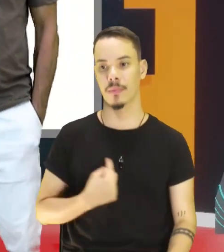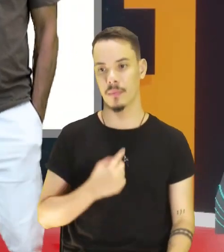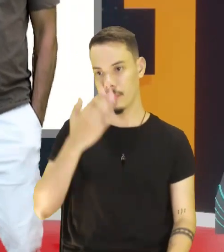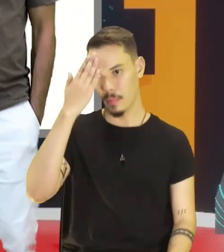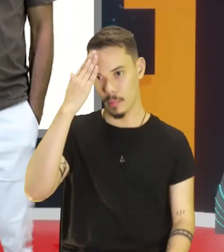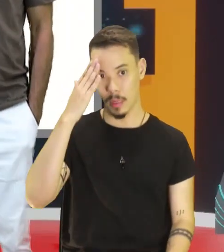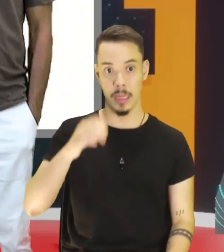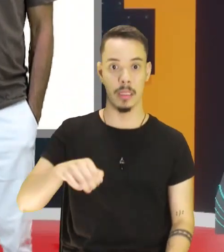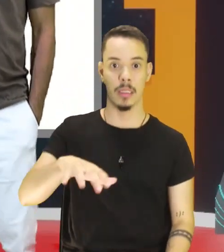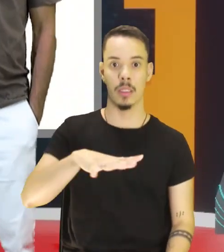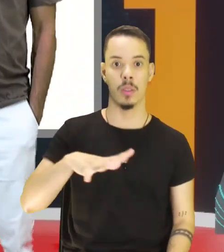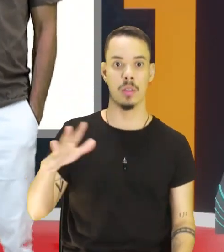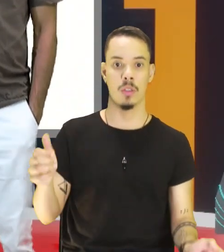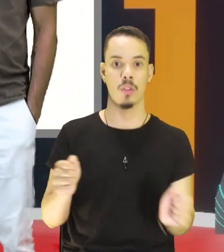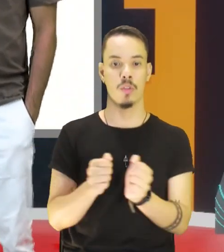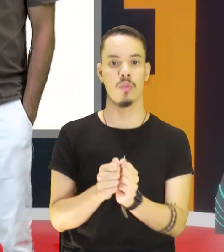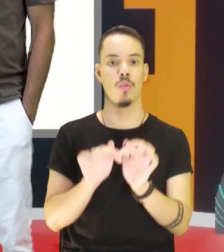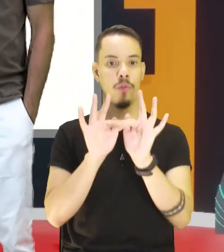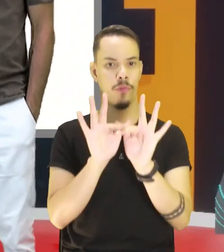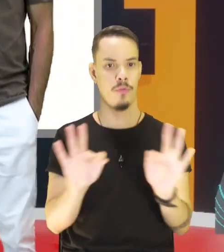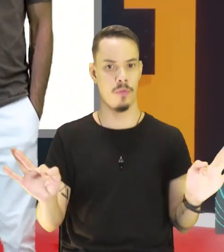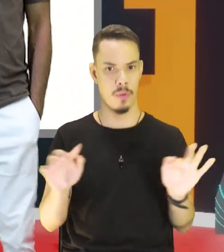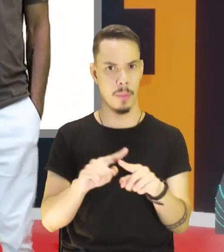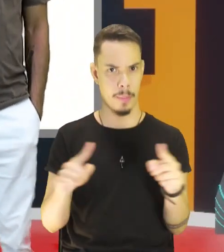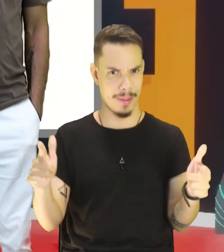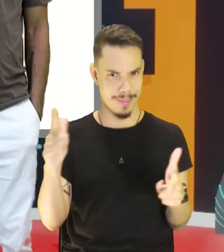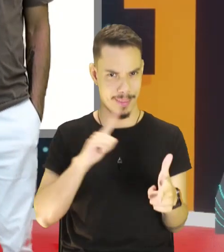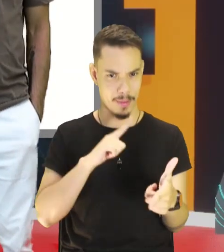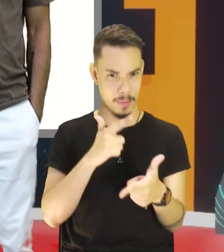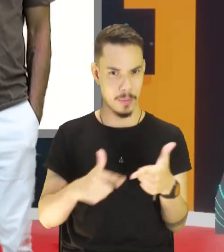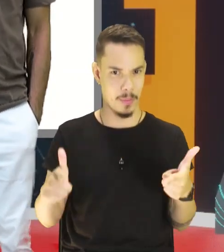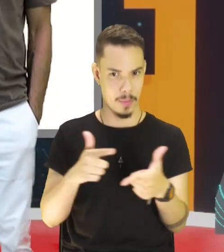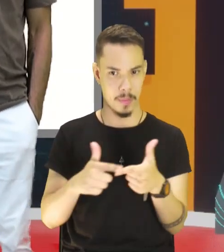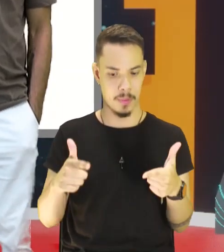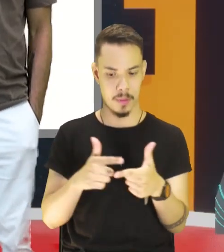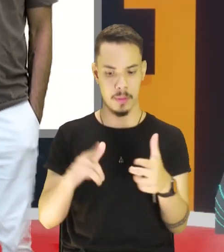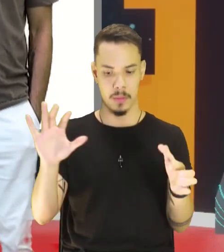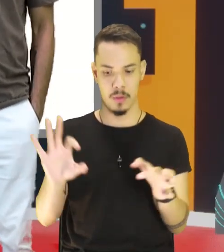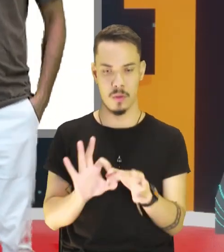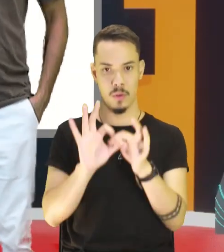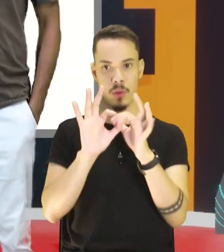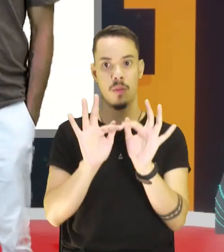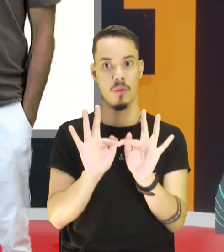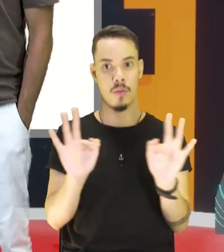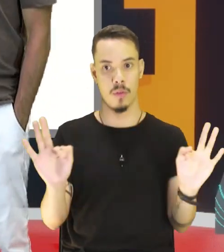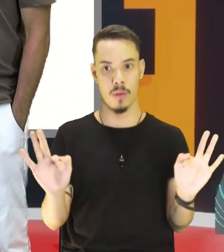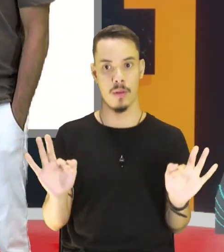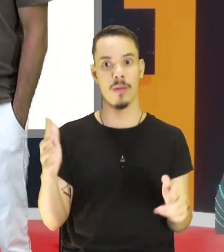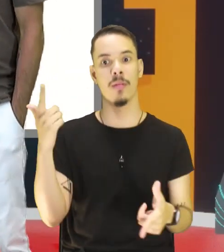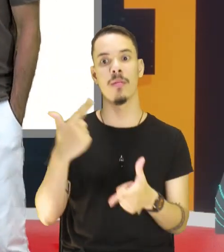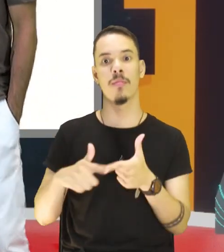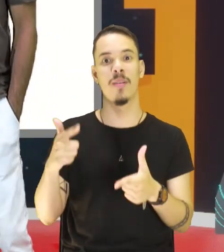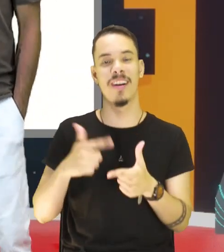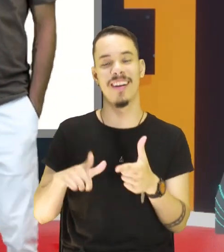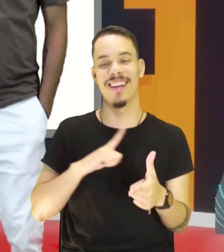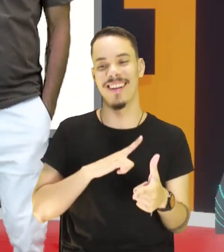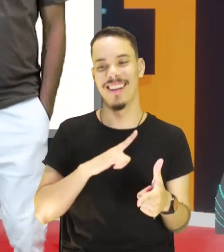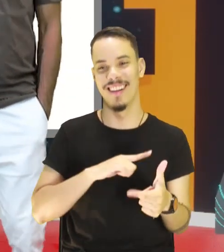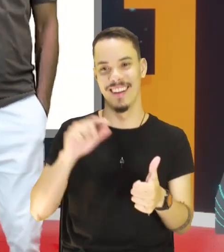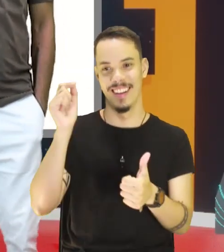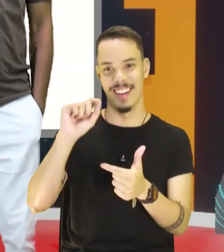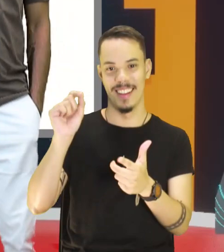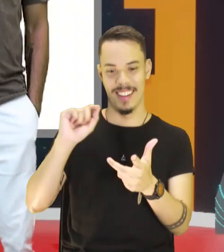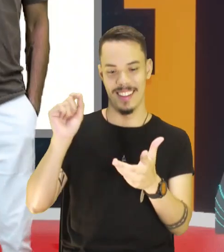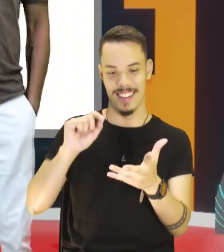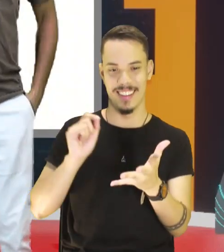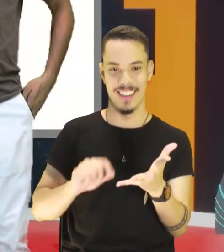com a função, né? Mas será que existem problemas que a gente pode trabalhar com isso, que envolvem a função? Problema tem um monte. Tem um monte de